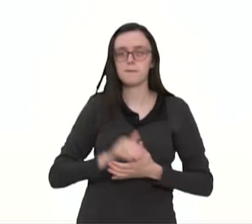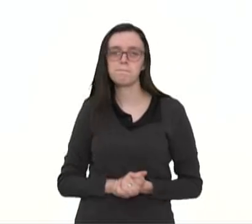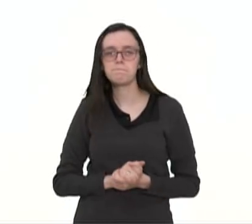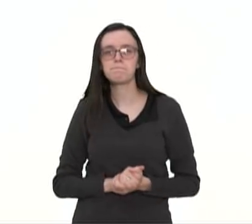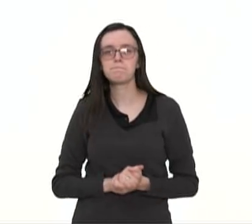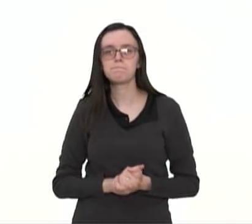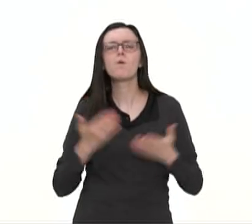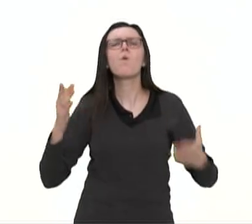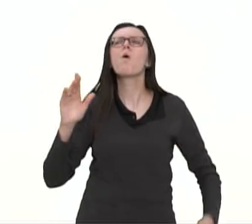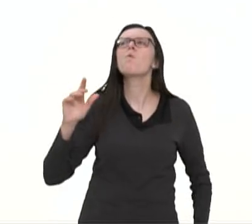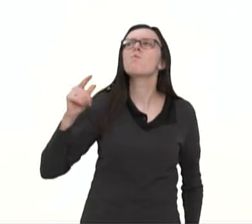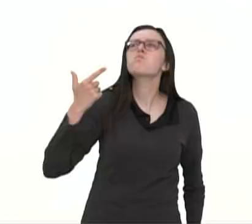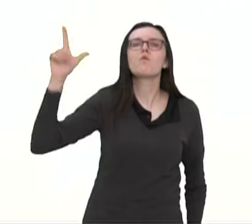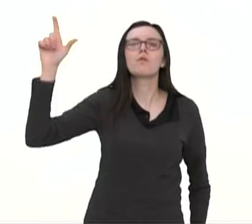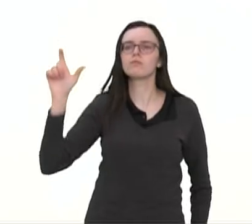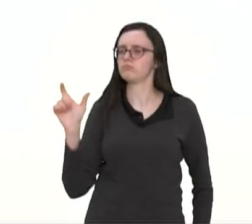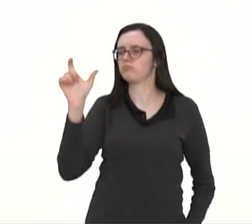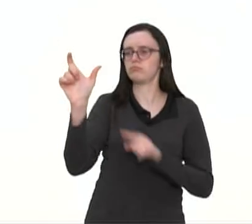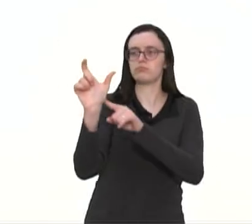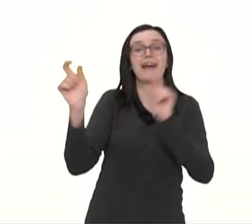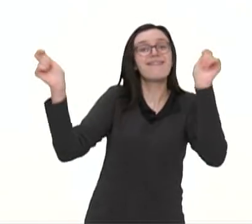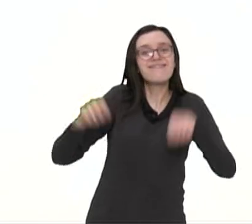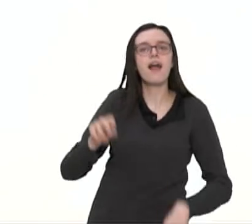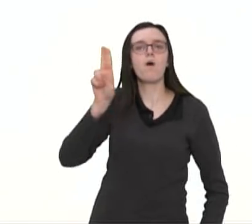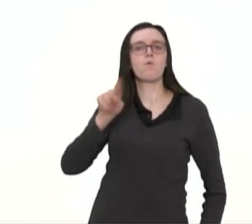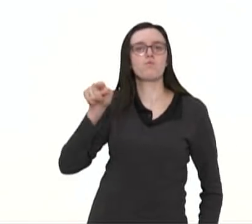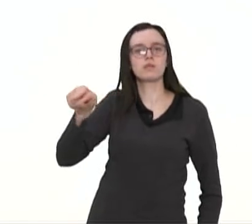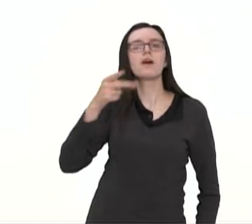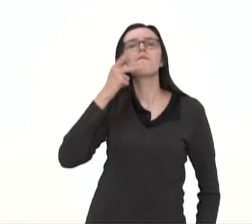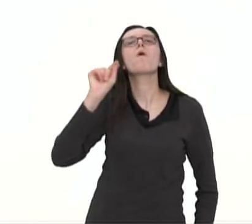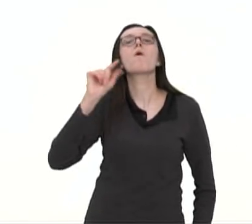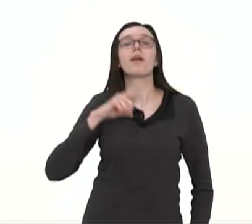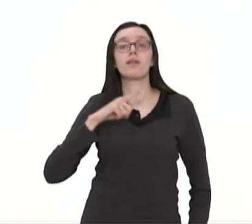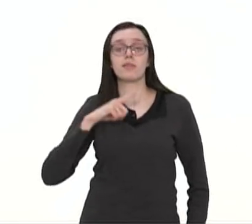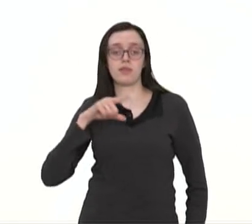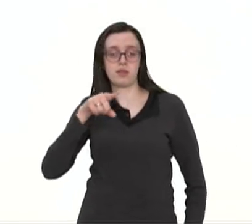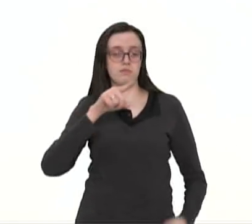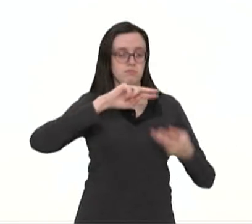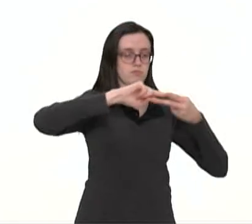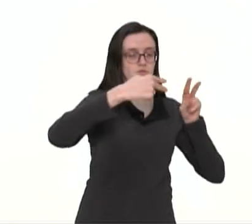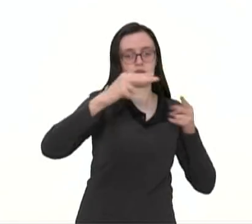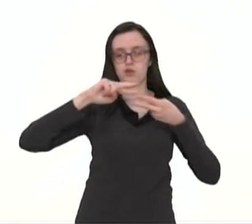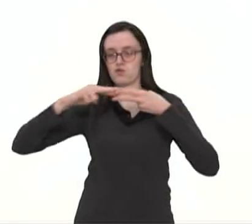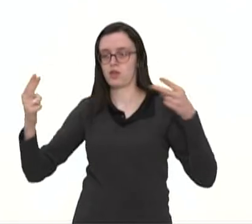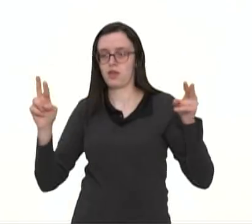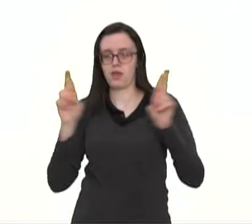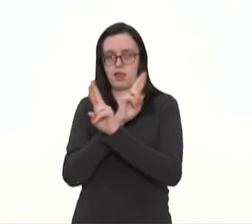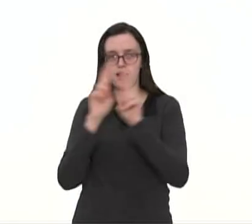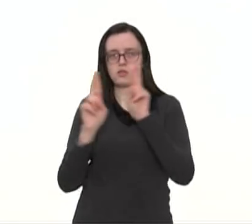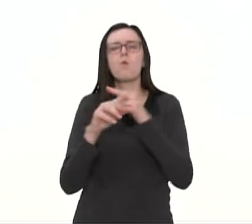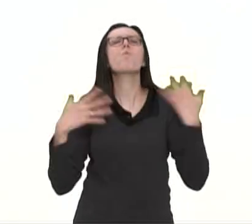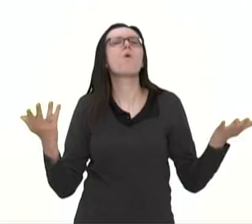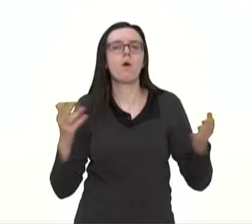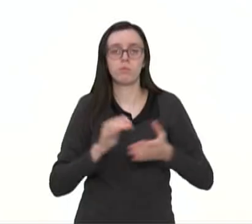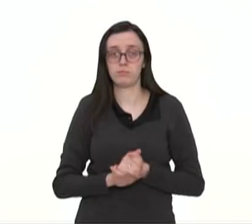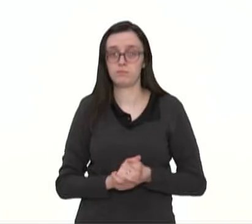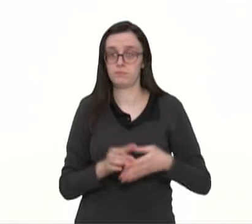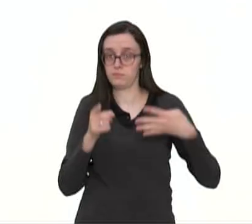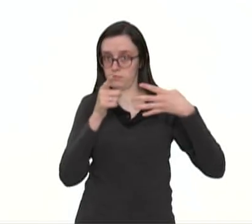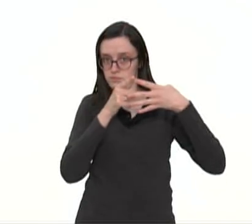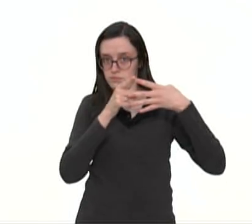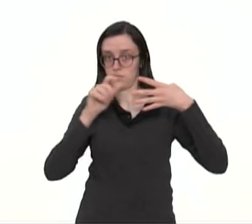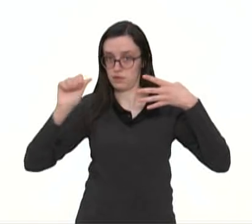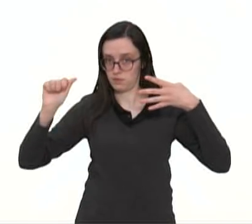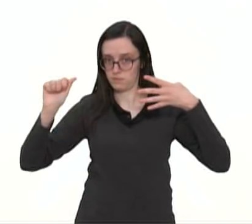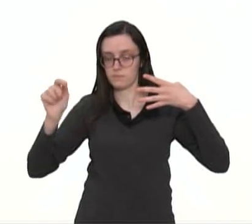Que outro termo pode ser utilizado para indicar que os genes estão em ligação gênica? Letra A, crossing over.